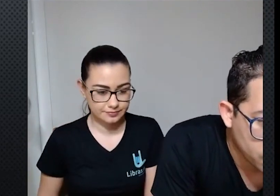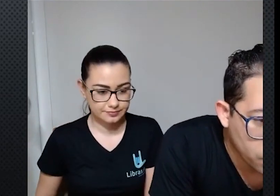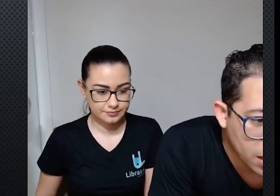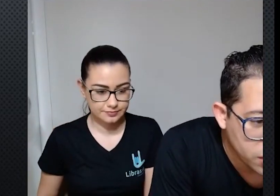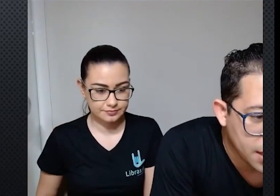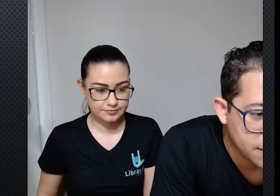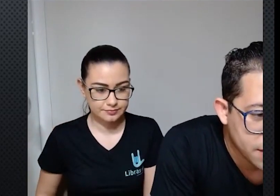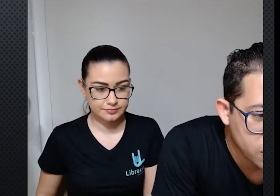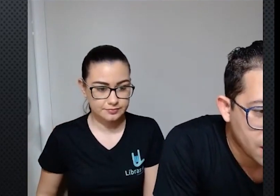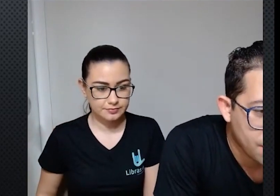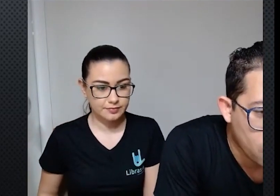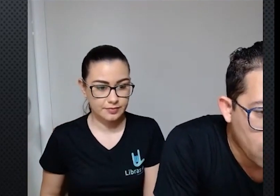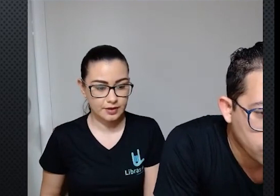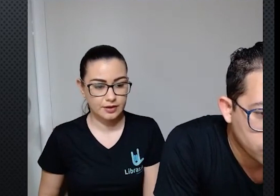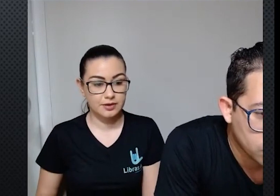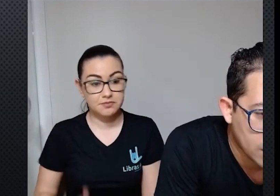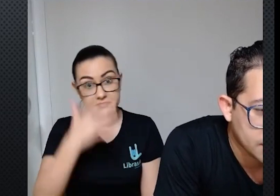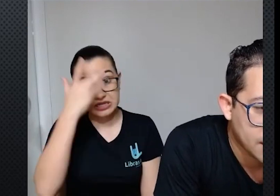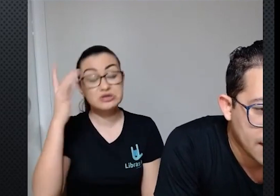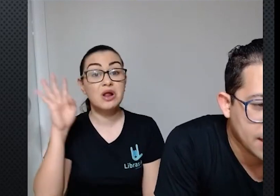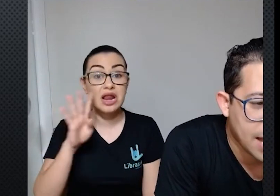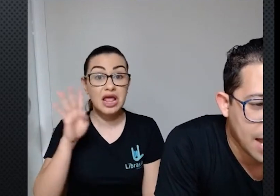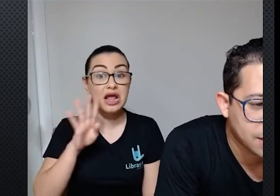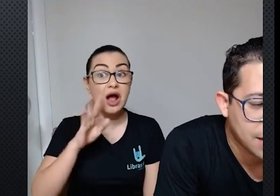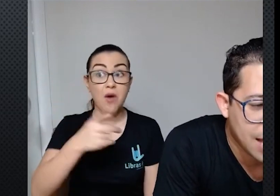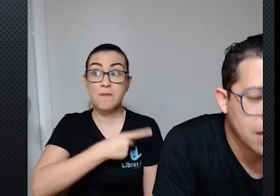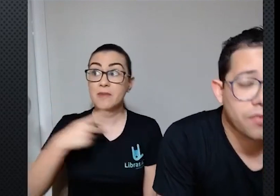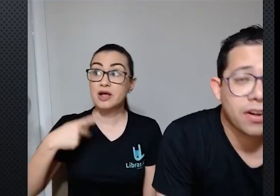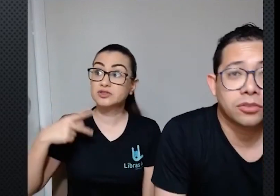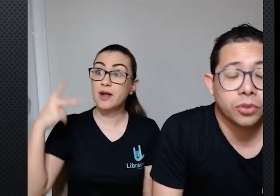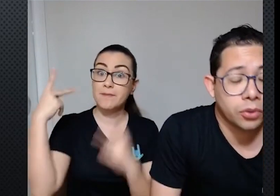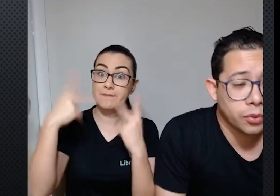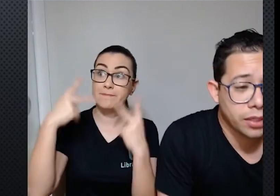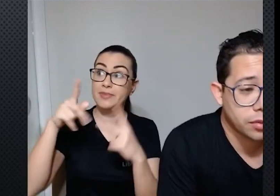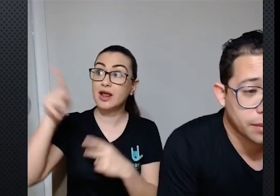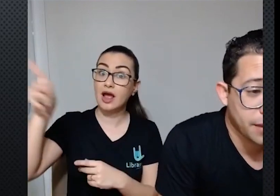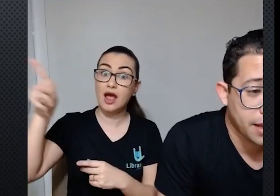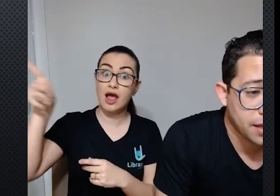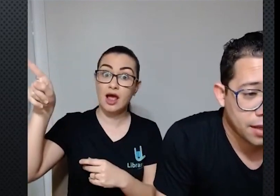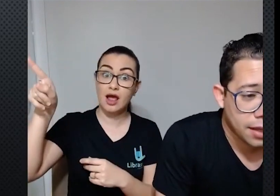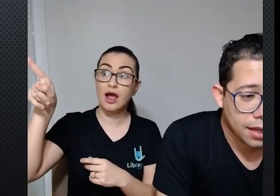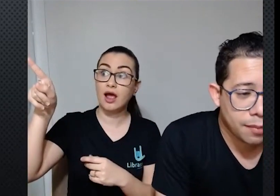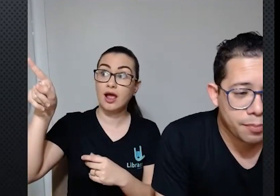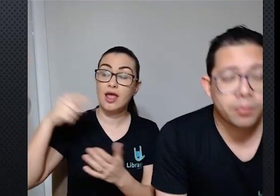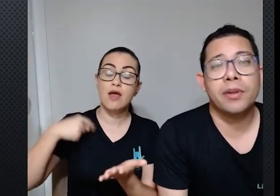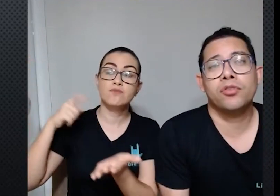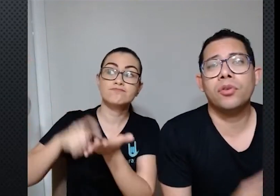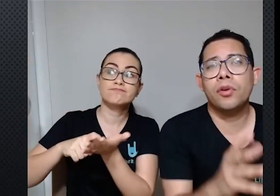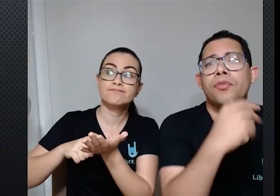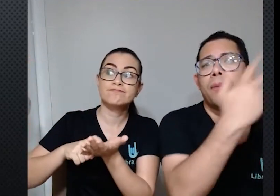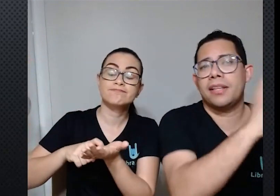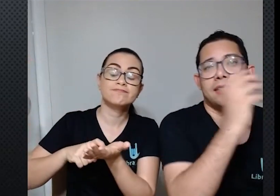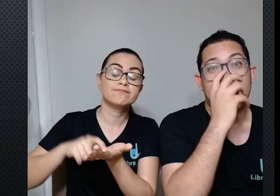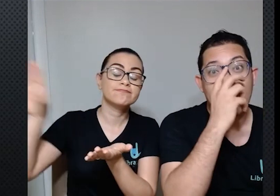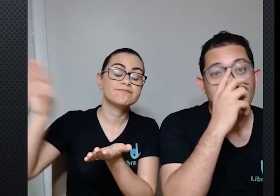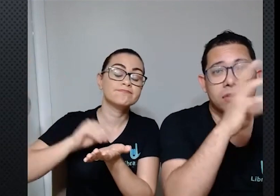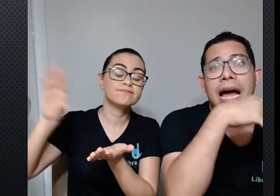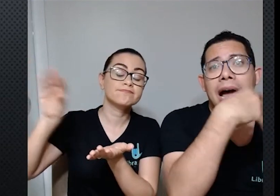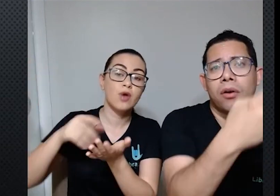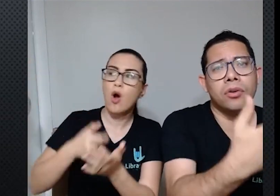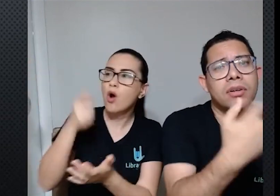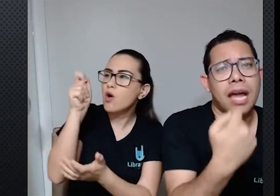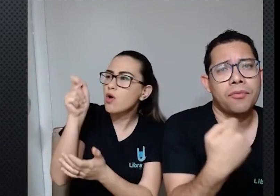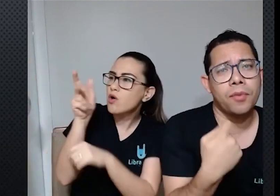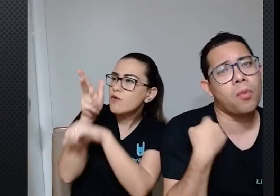O pessoal falou, acho interessante gravar o áudio no celular e treinar em casa. Ah, eu faço muito isso também. Principalmente quando eu vou palestrar ou